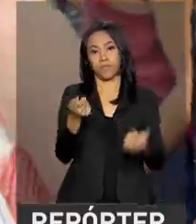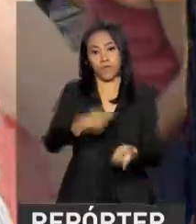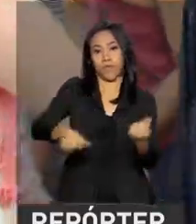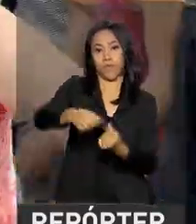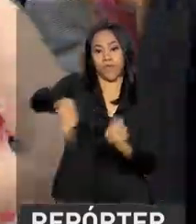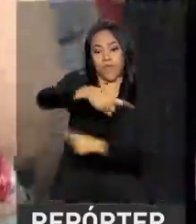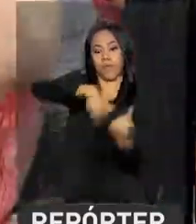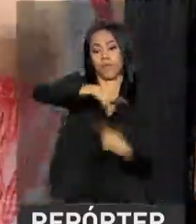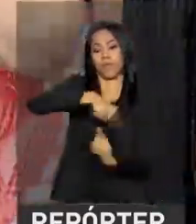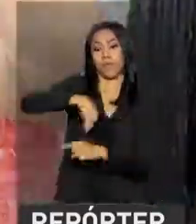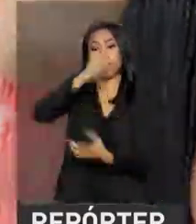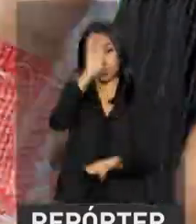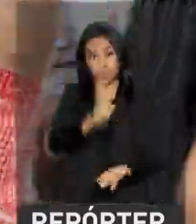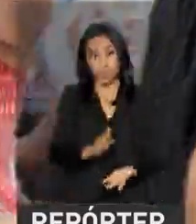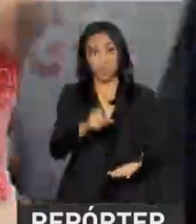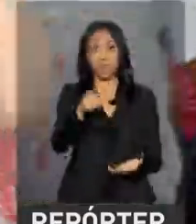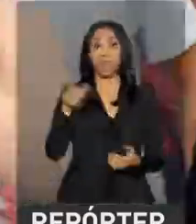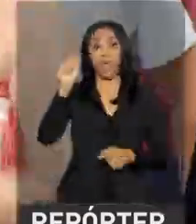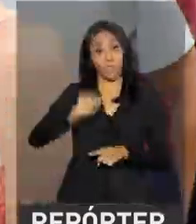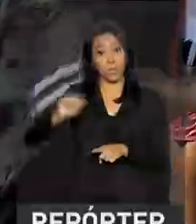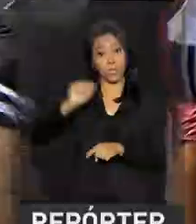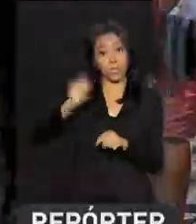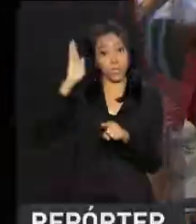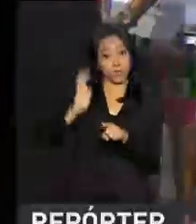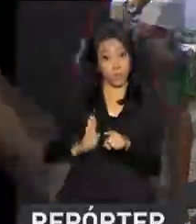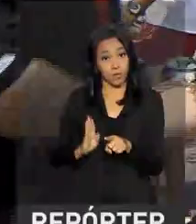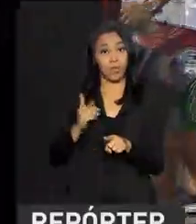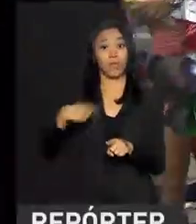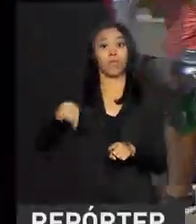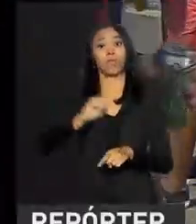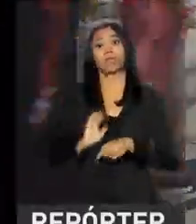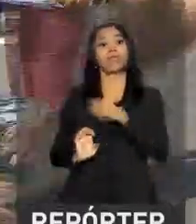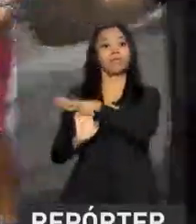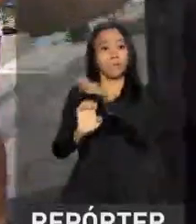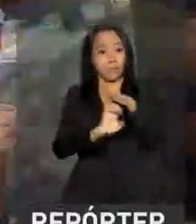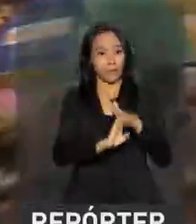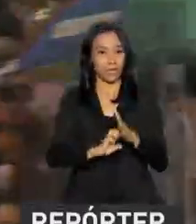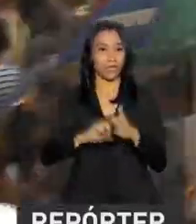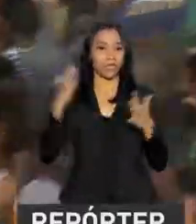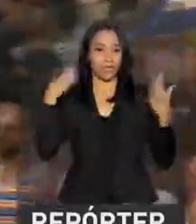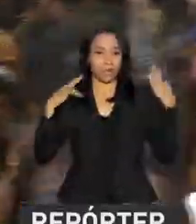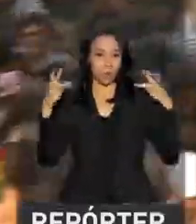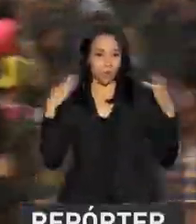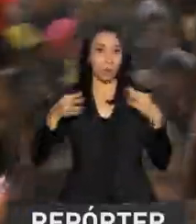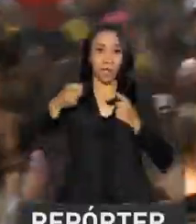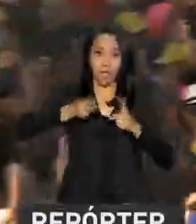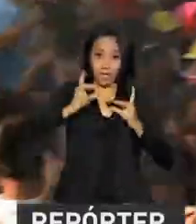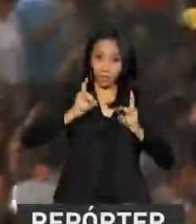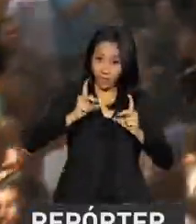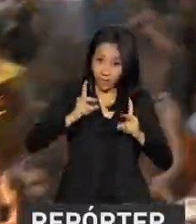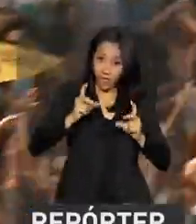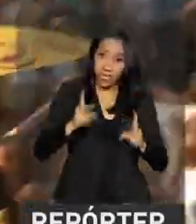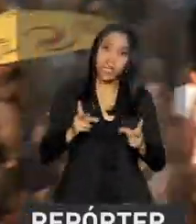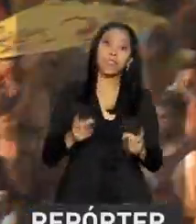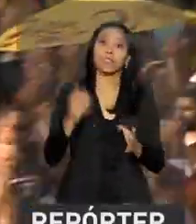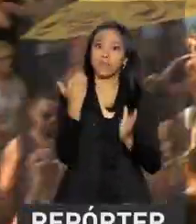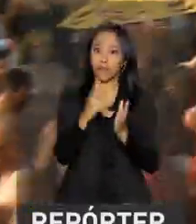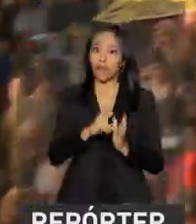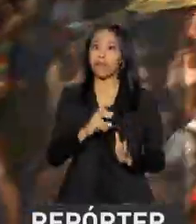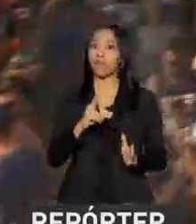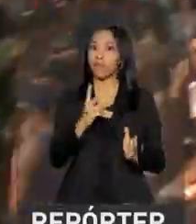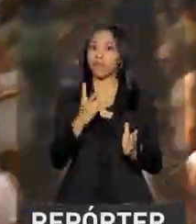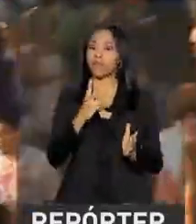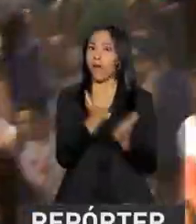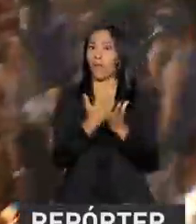segundo a associação brasileira de agências de viagens as vendas dos pacotes para o carnaval 2018 devem aumentar